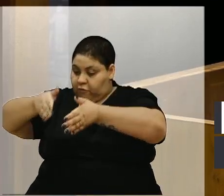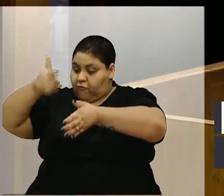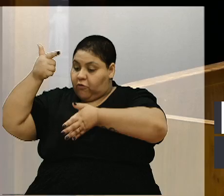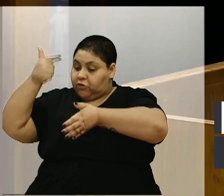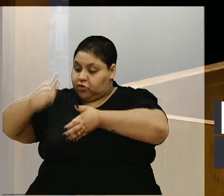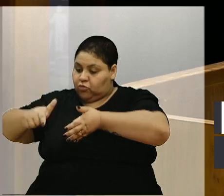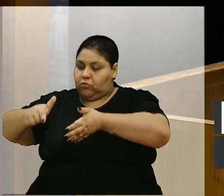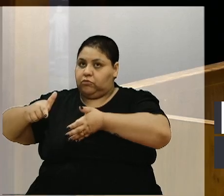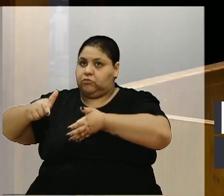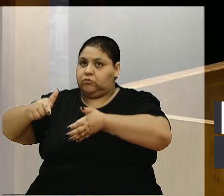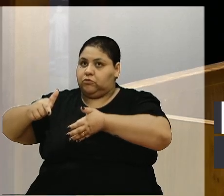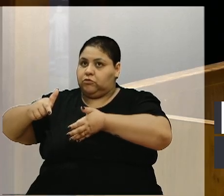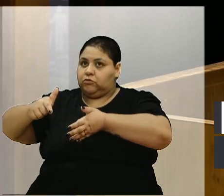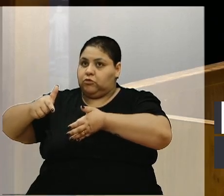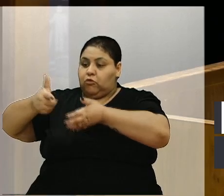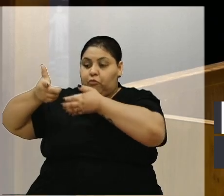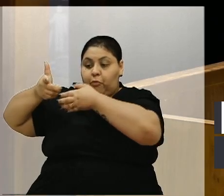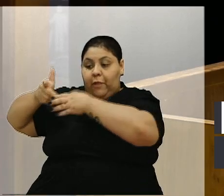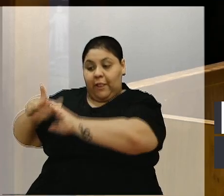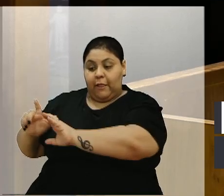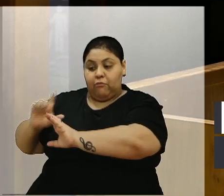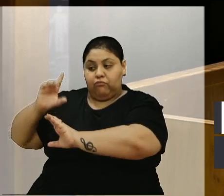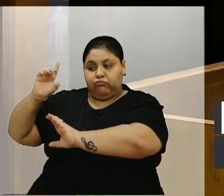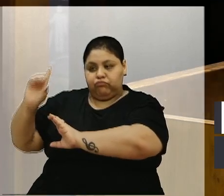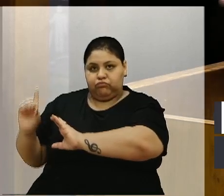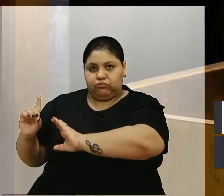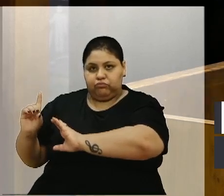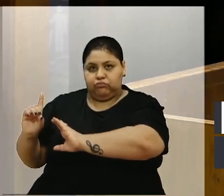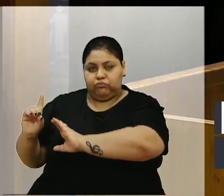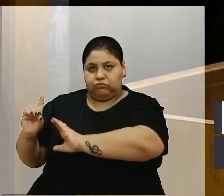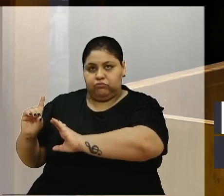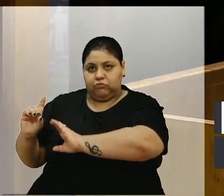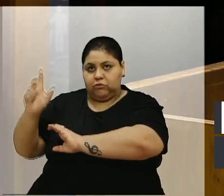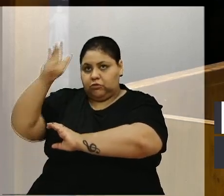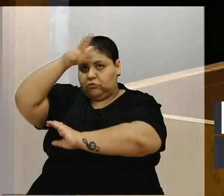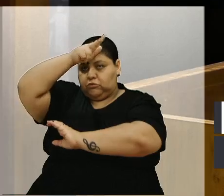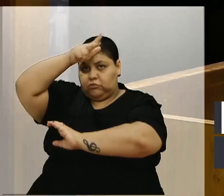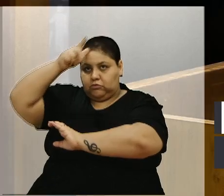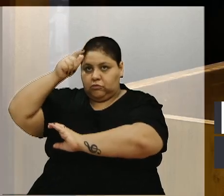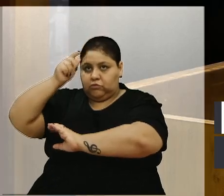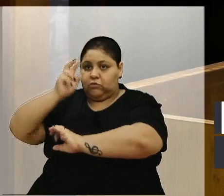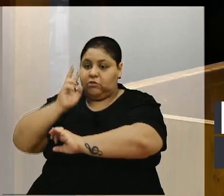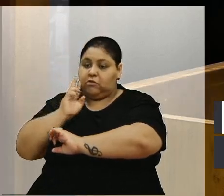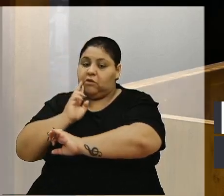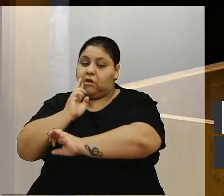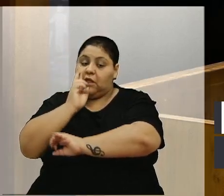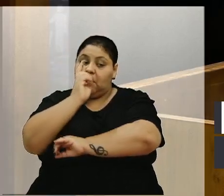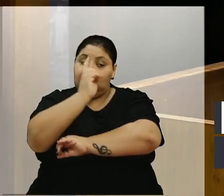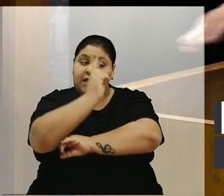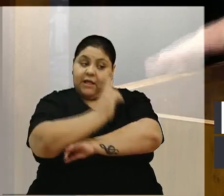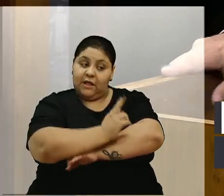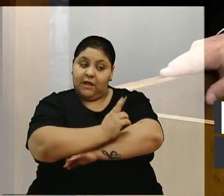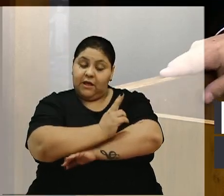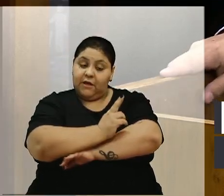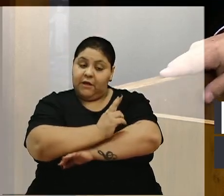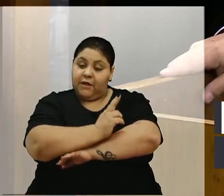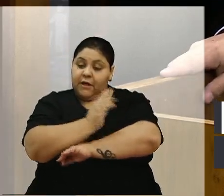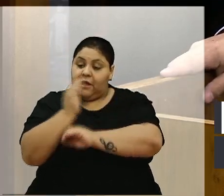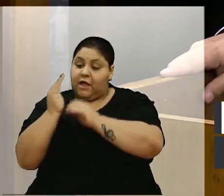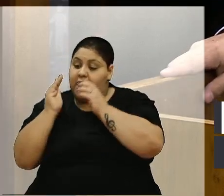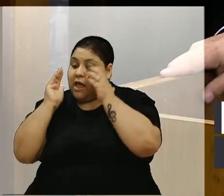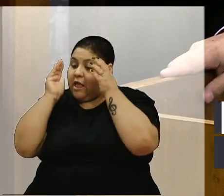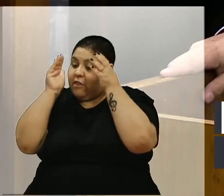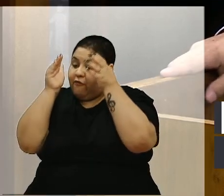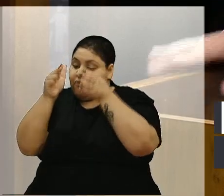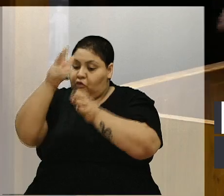vez pela oposição da extrema-direita. E aí o prefeito responde, ele se centraliza pelo